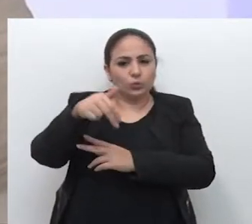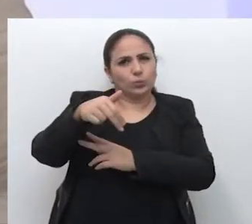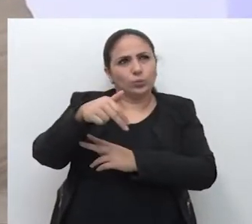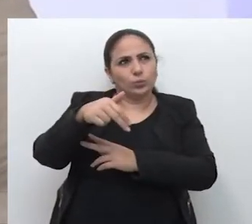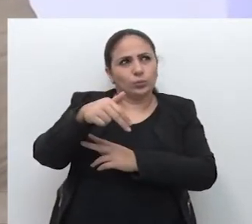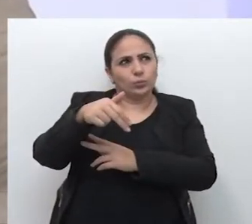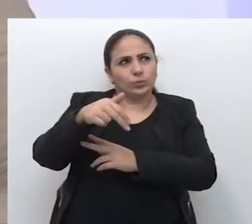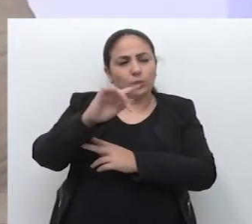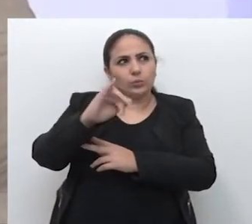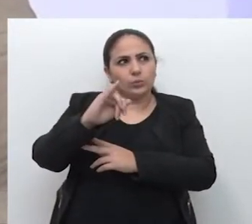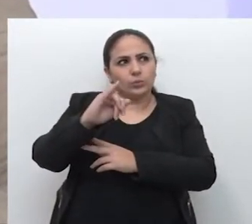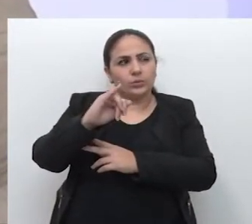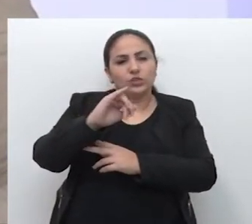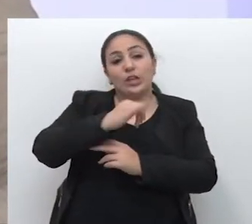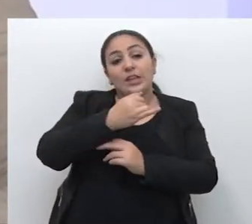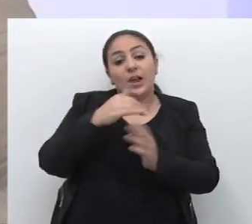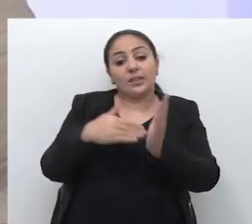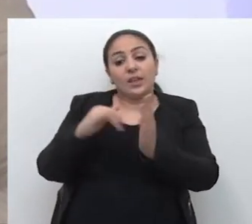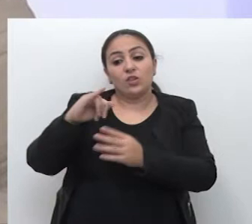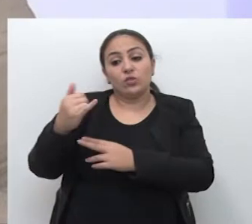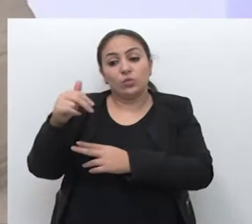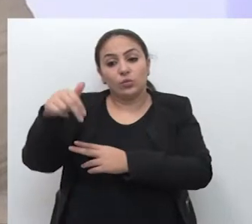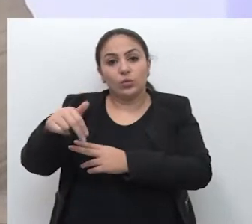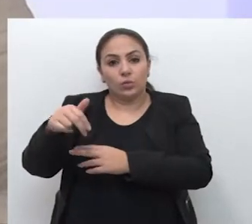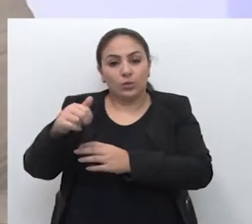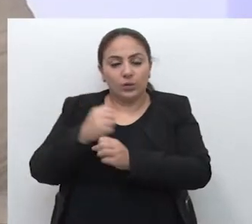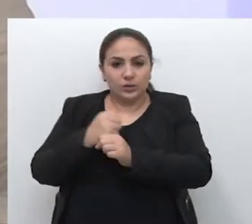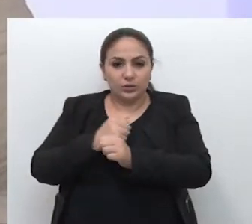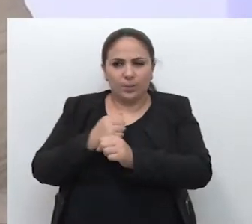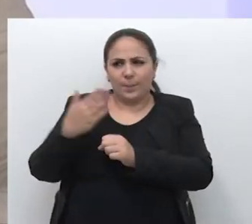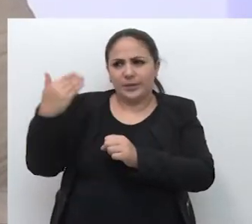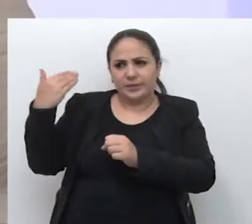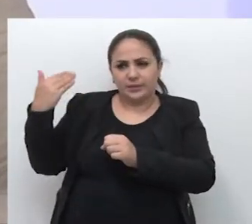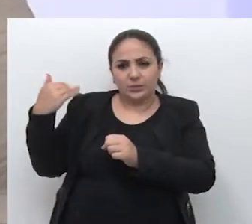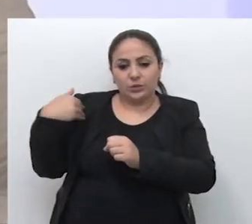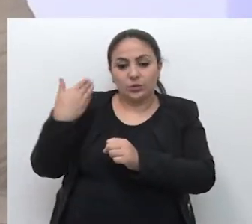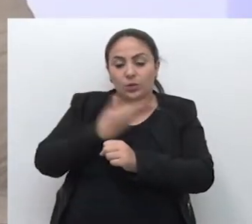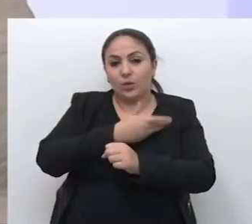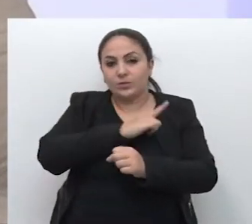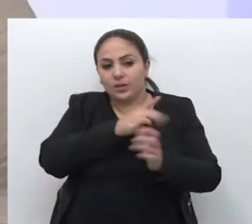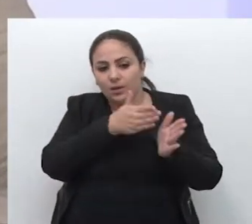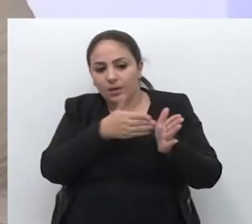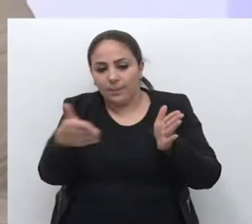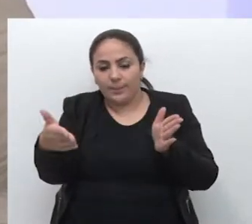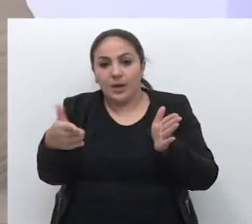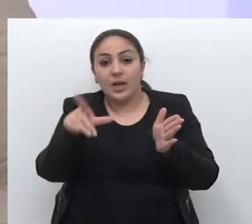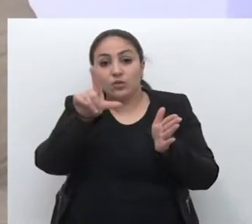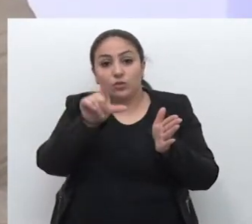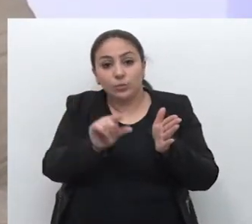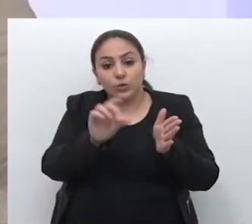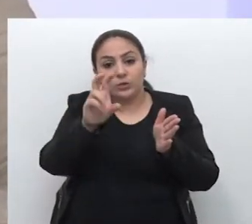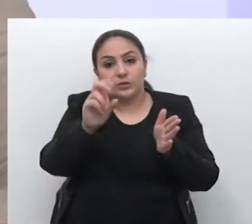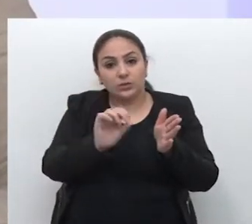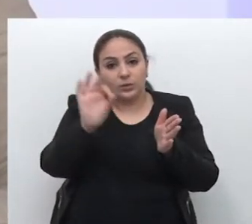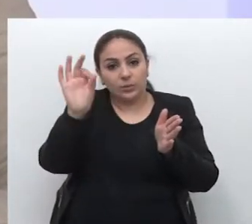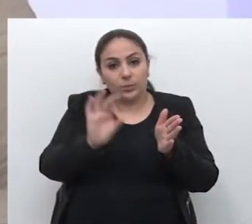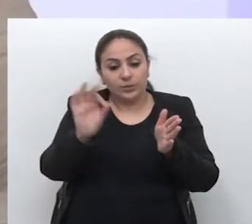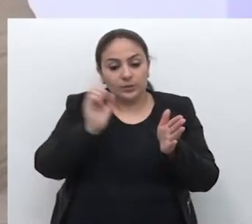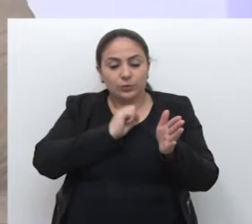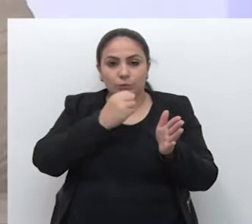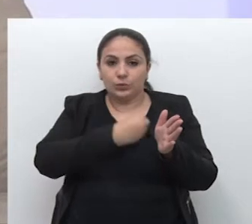até junho, né, de janeiro a junho, considerando o ano passado, nós estamos com a redução